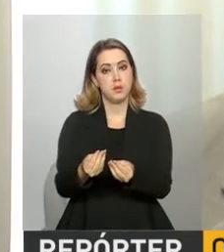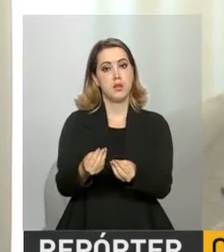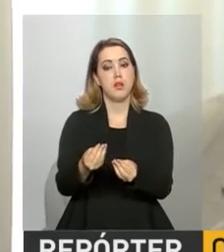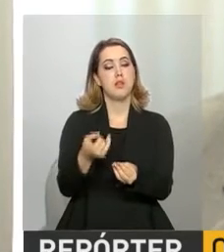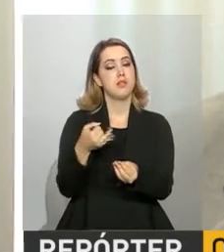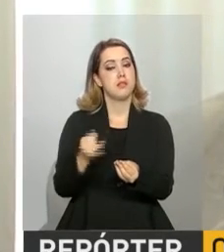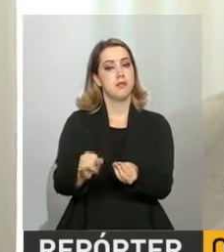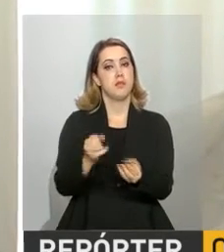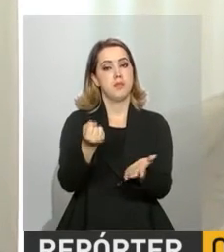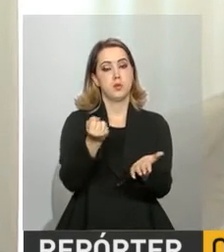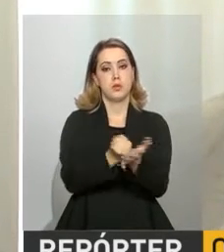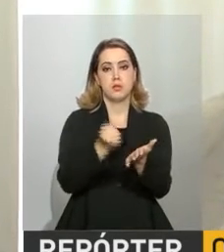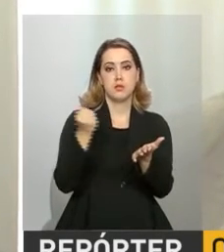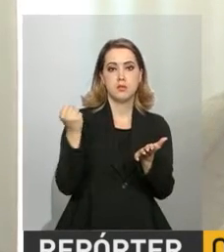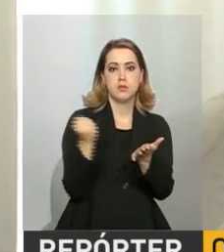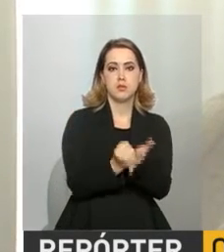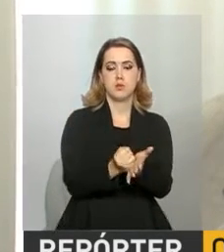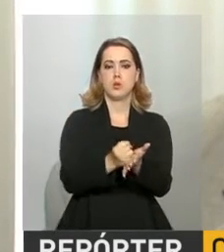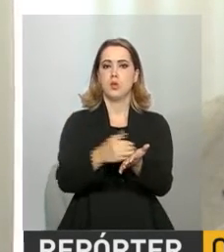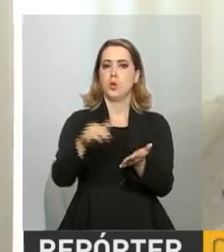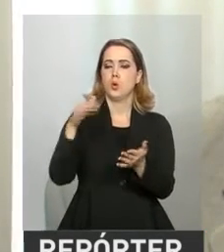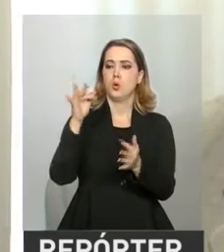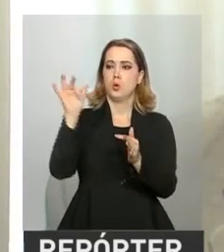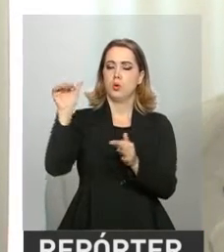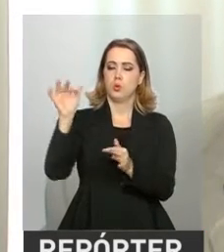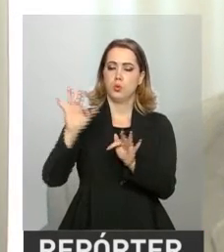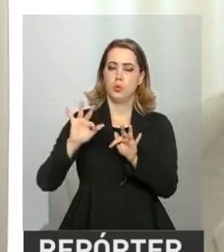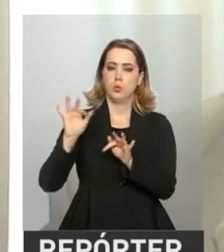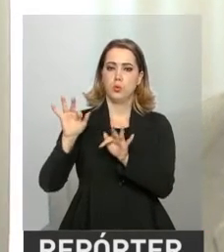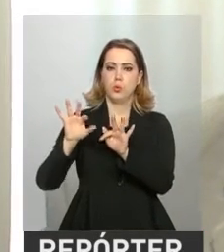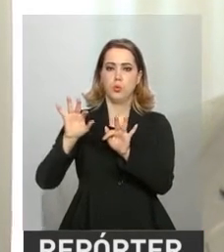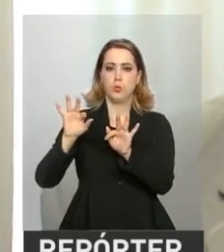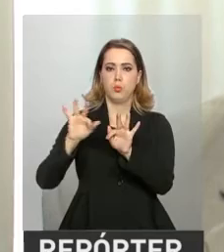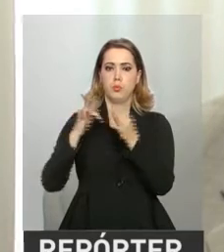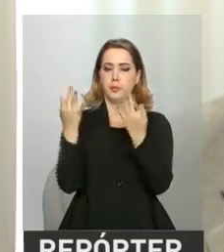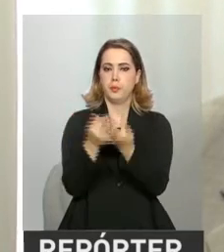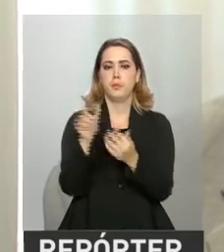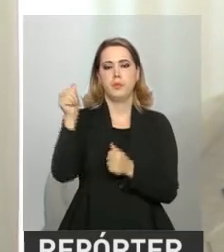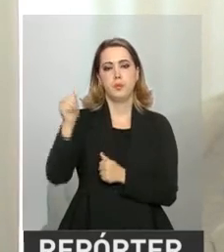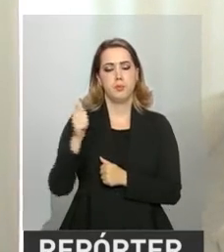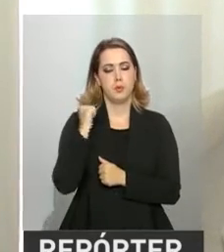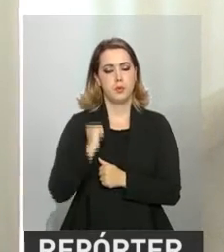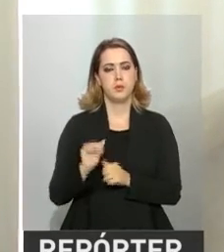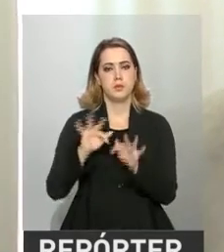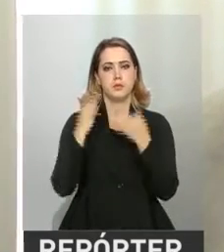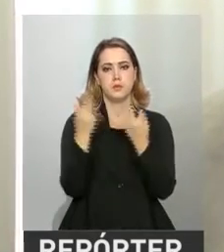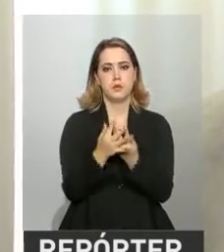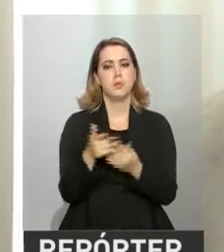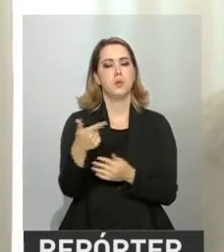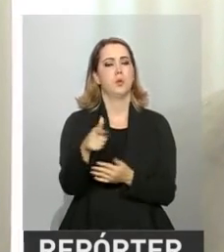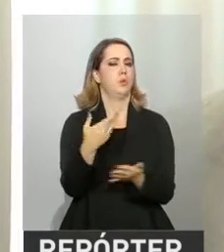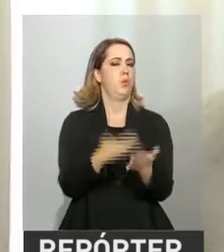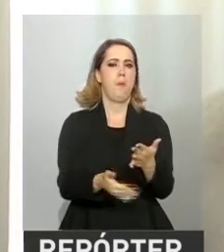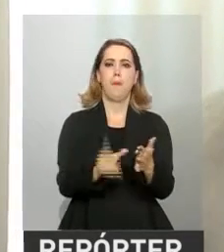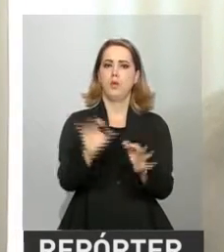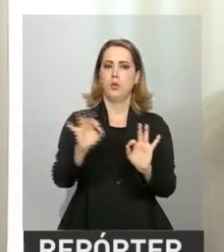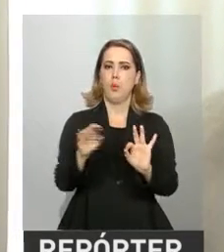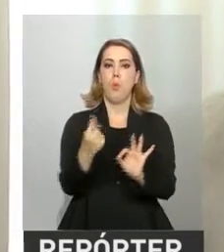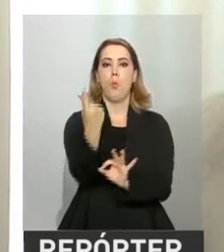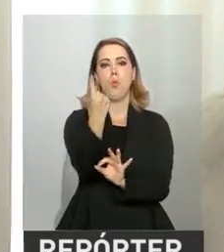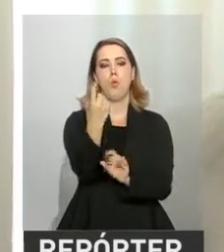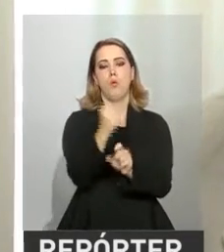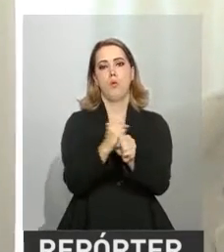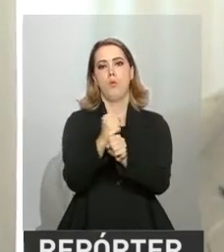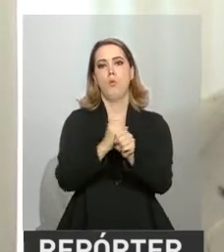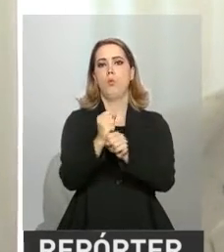assinaram em carteira que estão hoje no bolsa família que assinarem carteira entrar para o trabalho formal não vão perder o bolsa família por um ano pelo